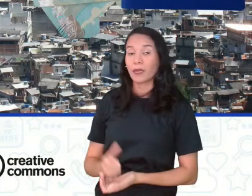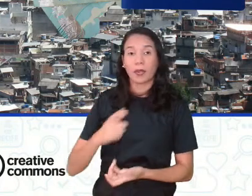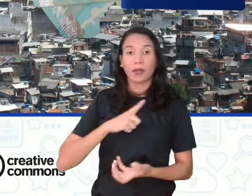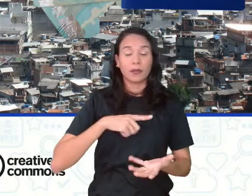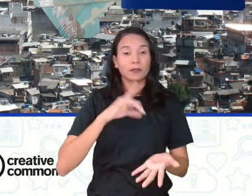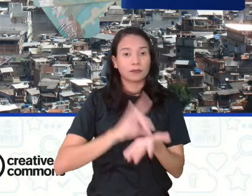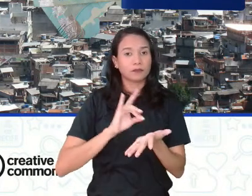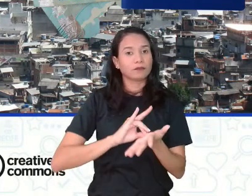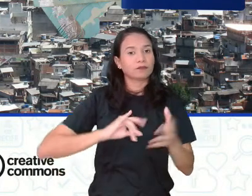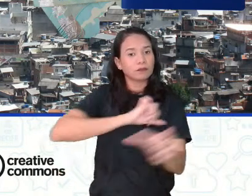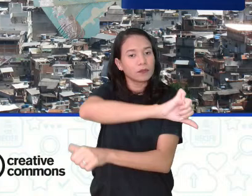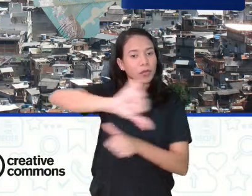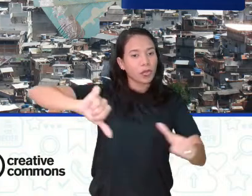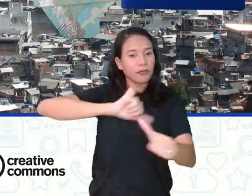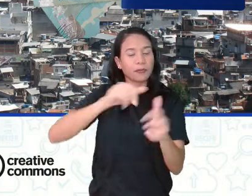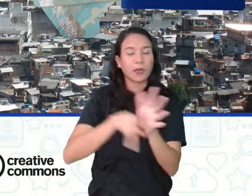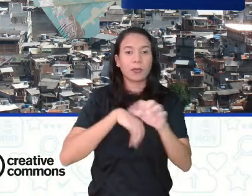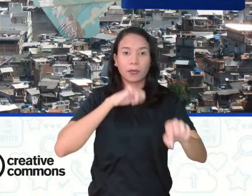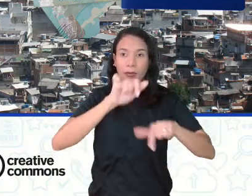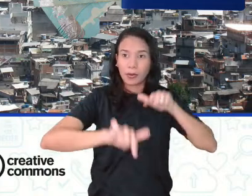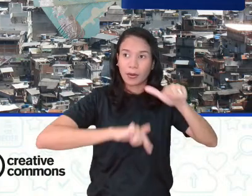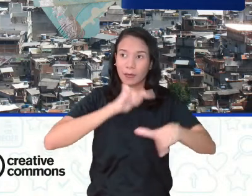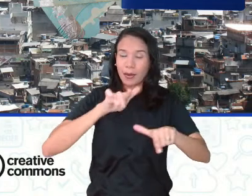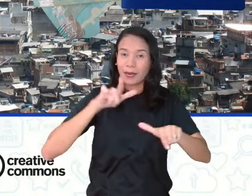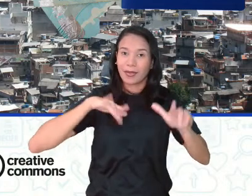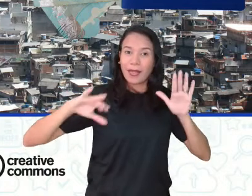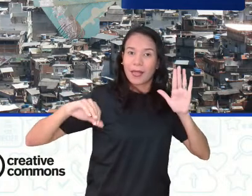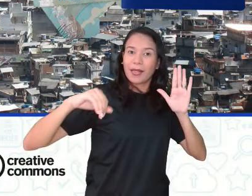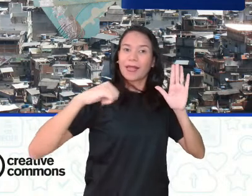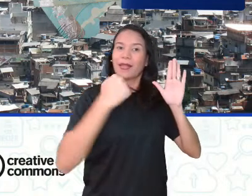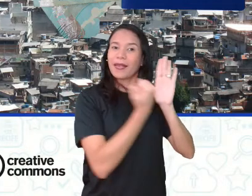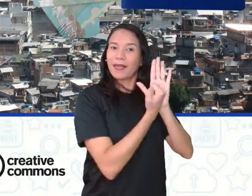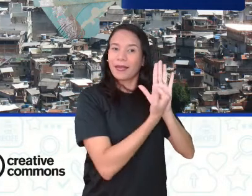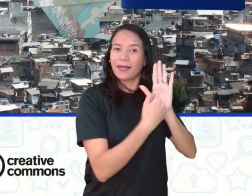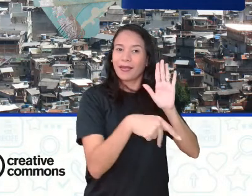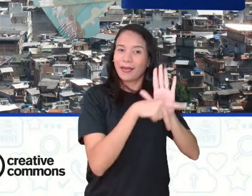reforma trabalhista. Alô, Billy Paul, tu tem essa carteira aí.